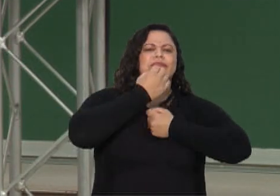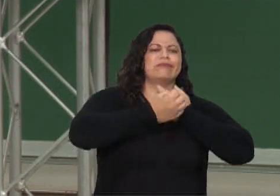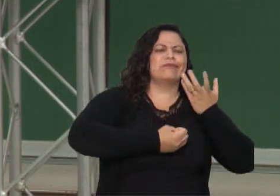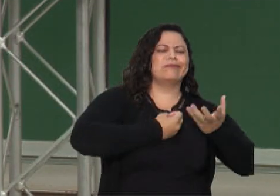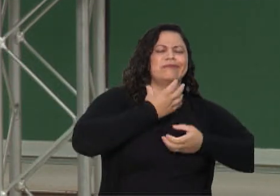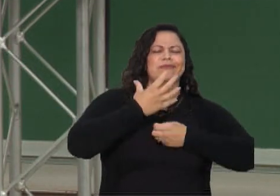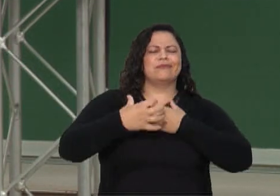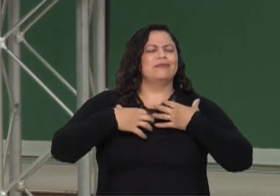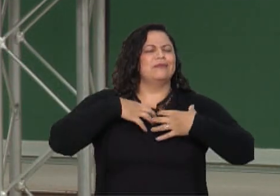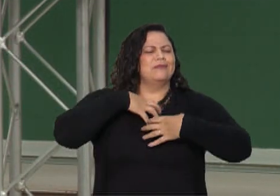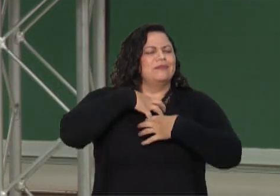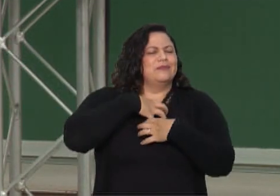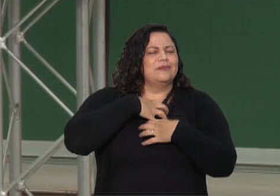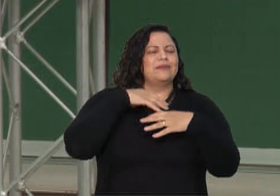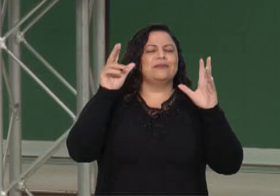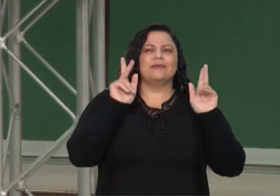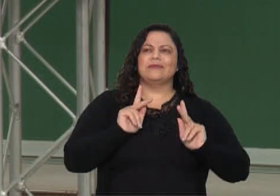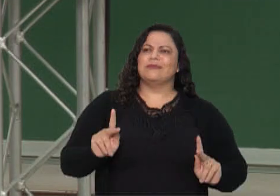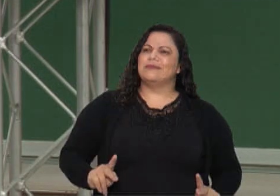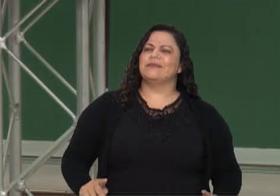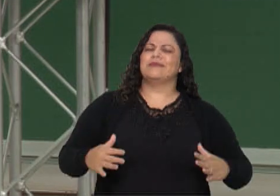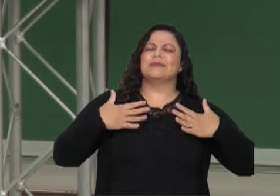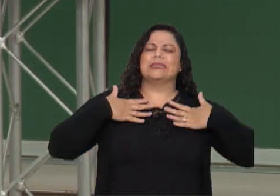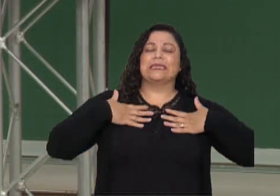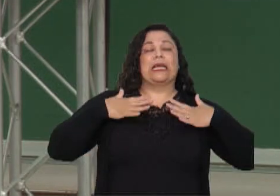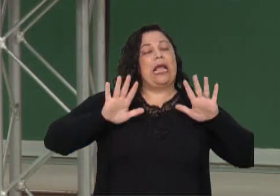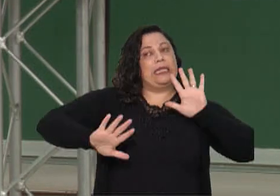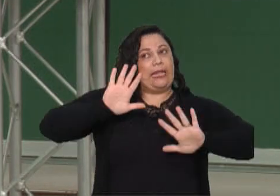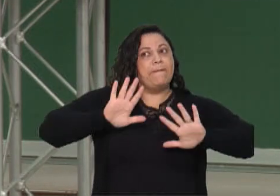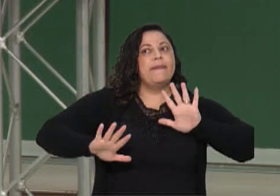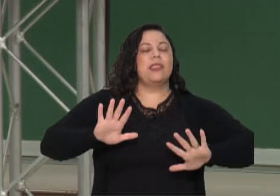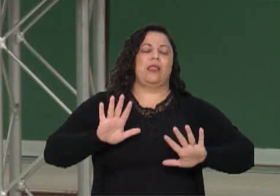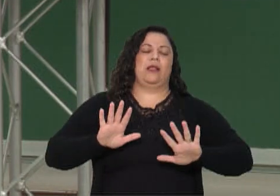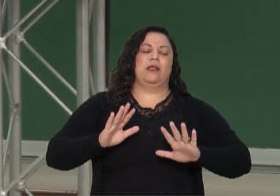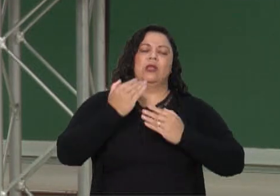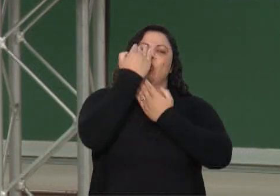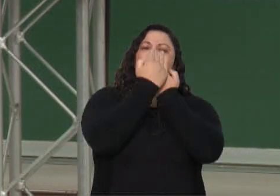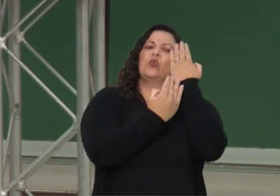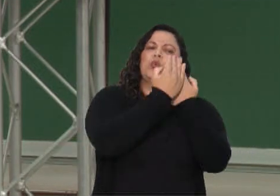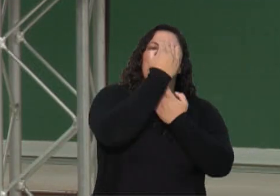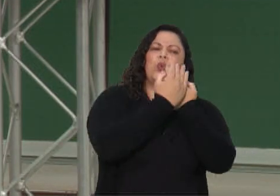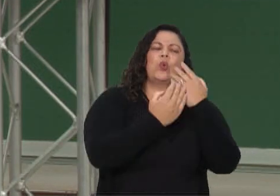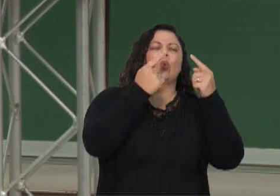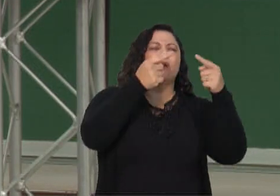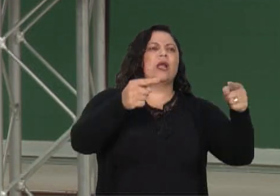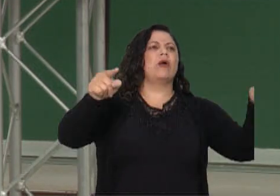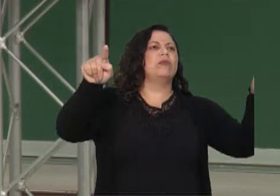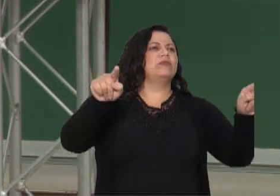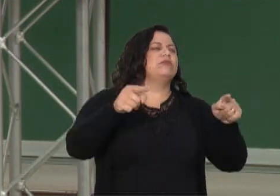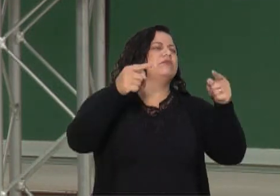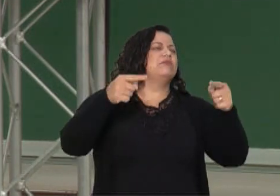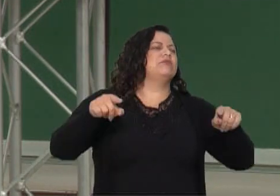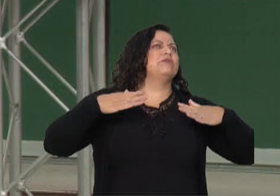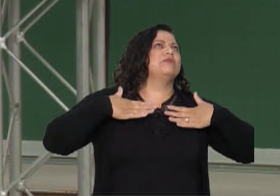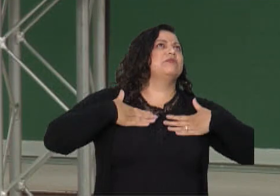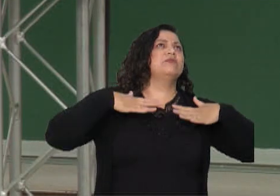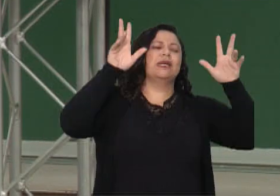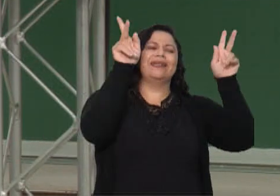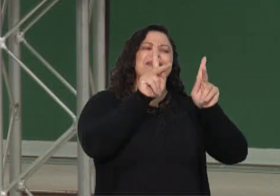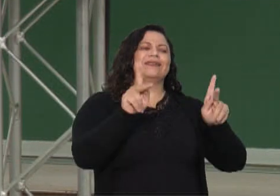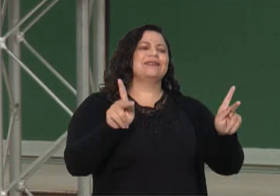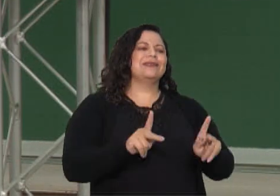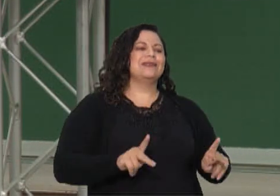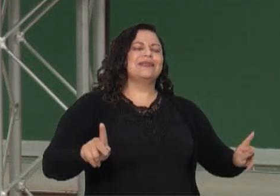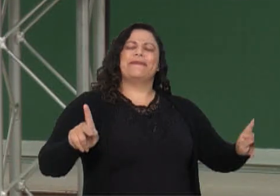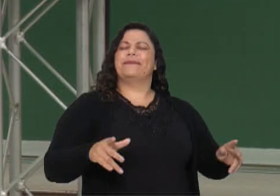traz uma tranquilidade pra gente, principalmente dependendo da música que a gente escuta. De coral sempre traz mais tranquilidade, né? Então, traz